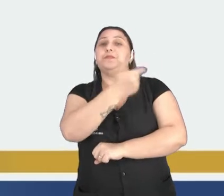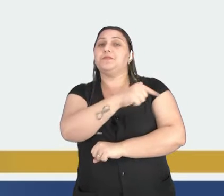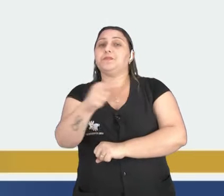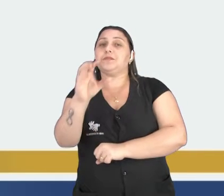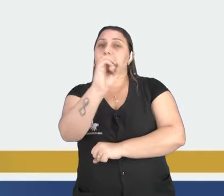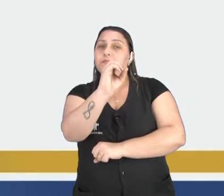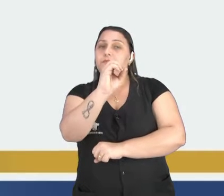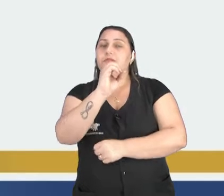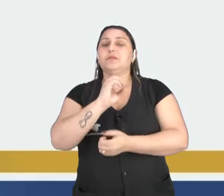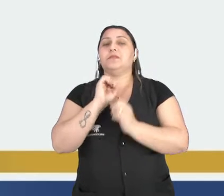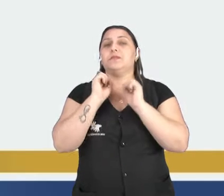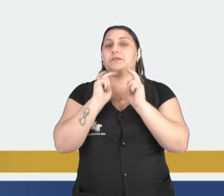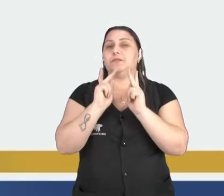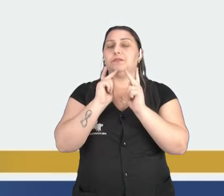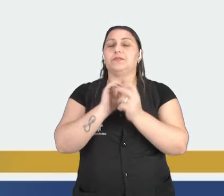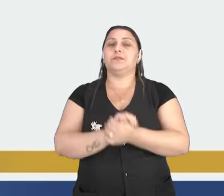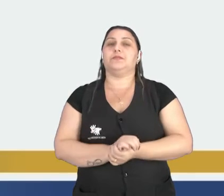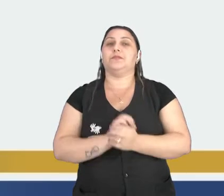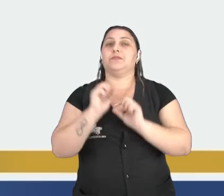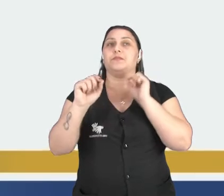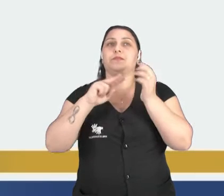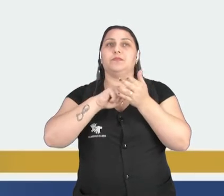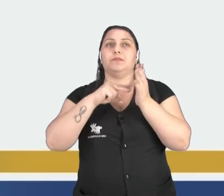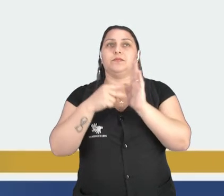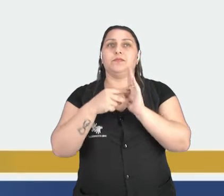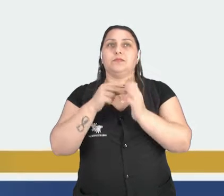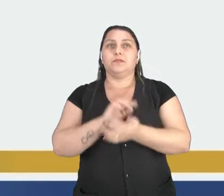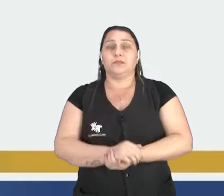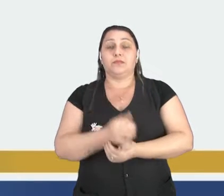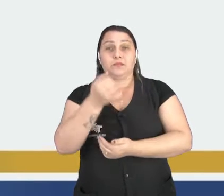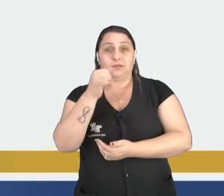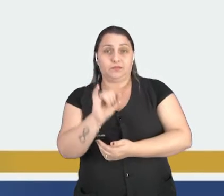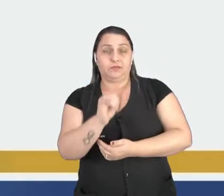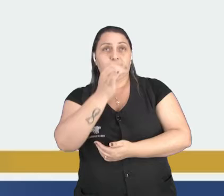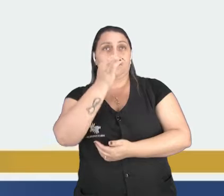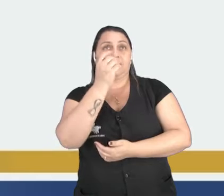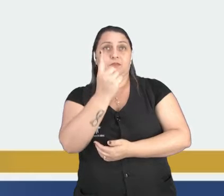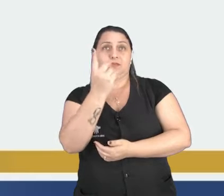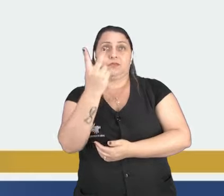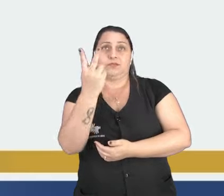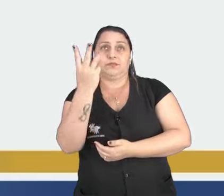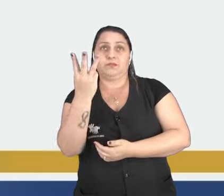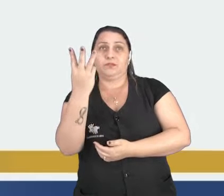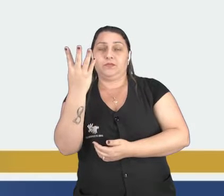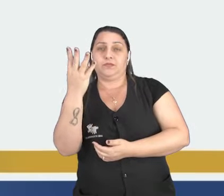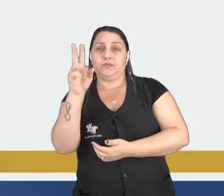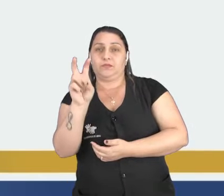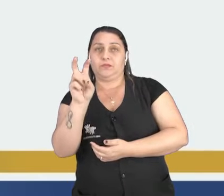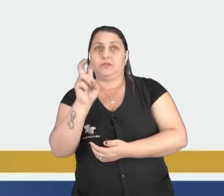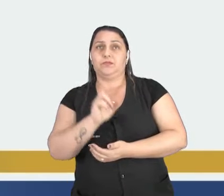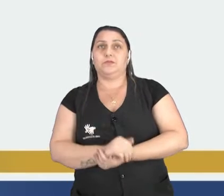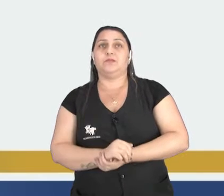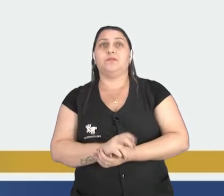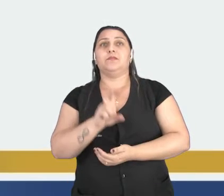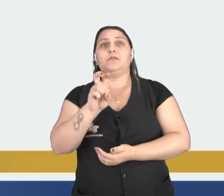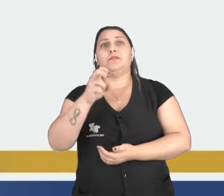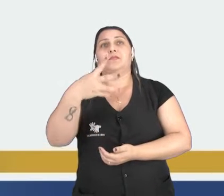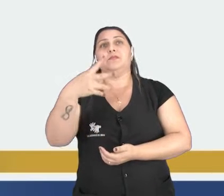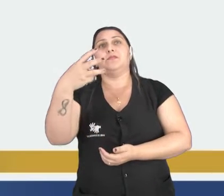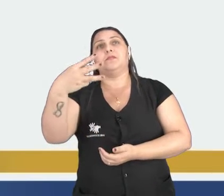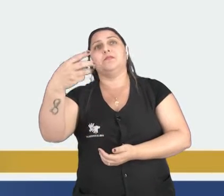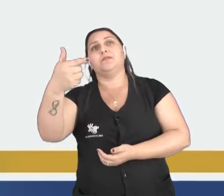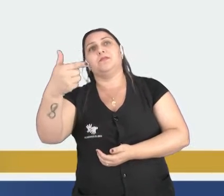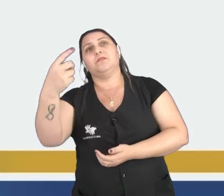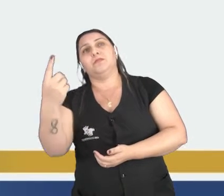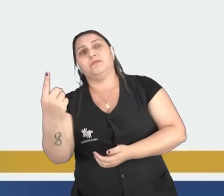tá? Ok? Aí, o que significa isso? Se eu pegar o 1, 2, 3, 4 e 5... e 5, 4, 3,